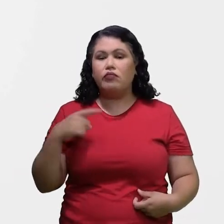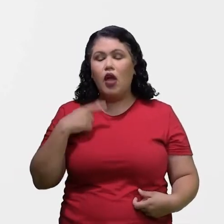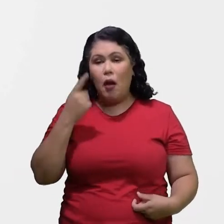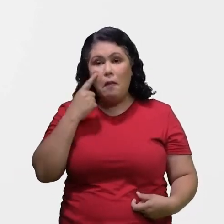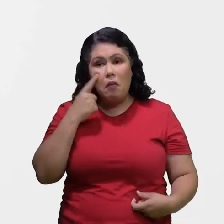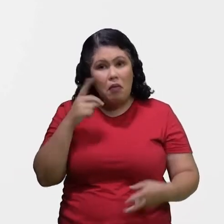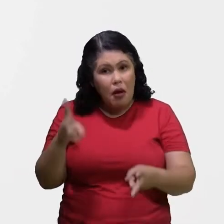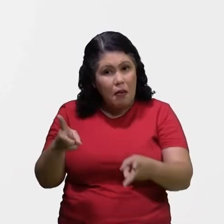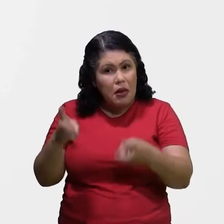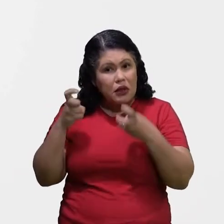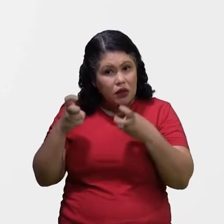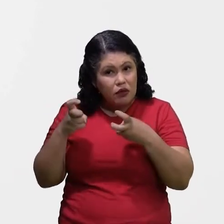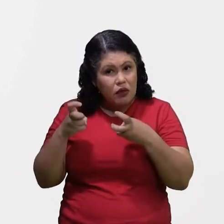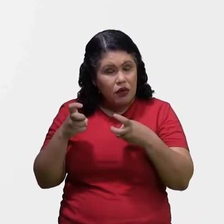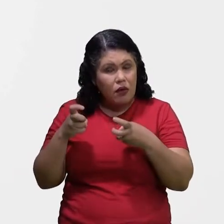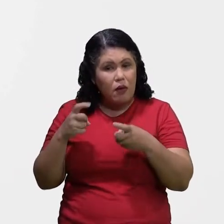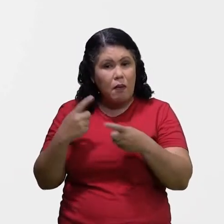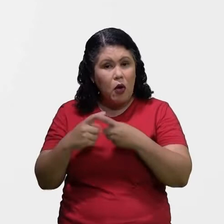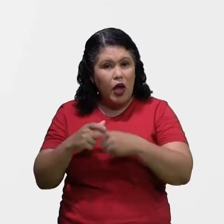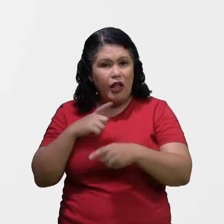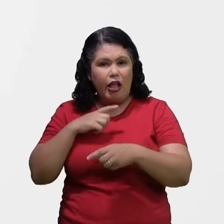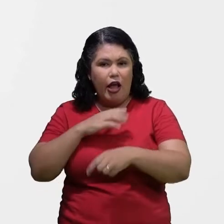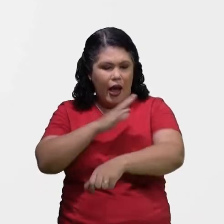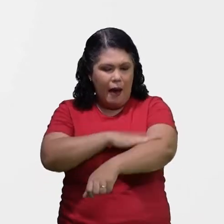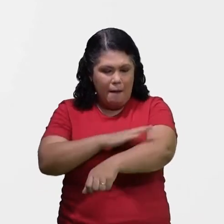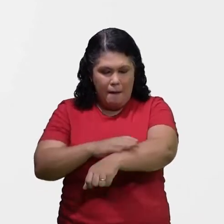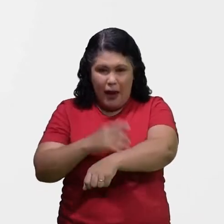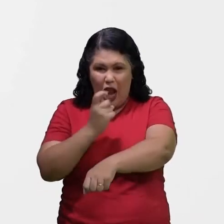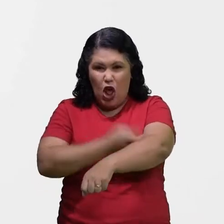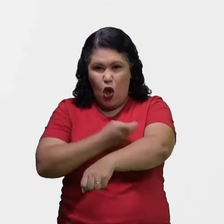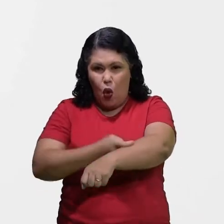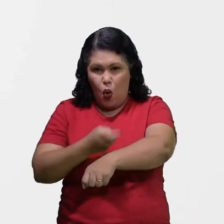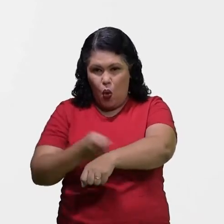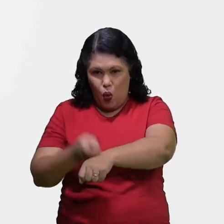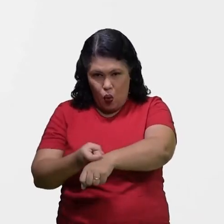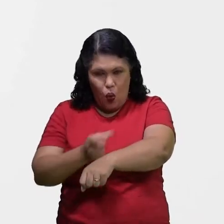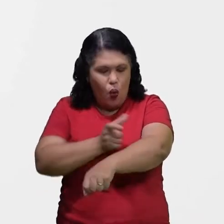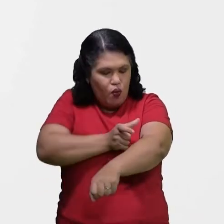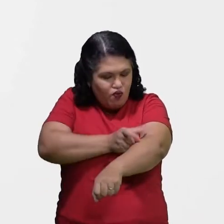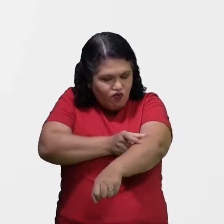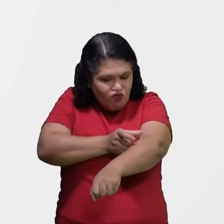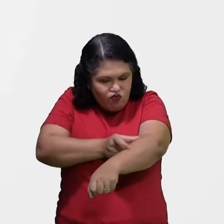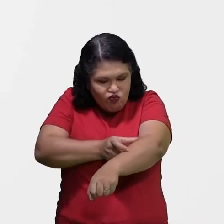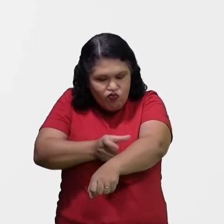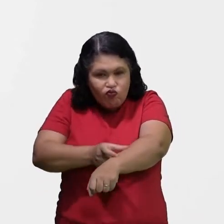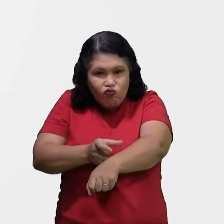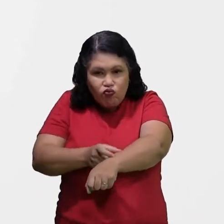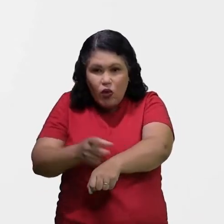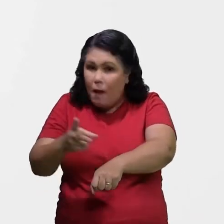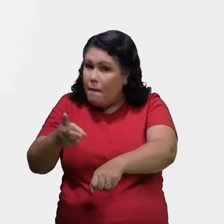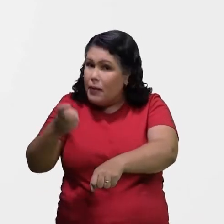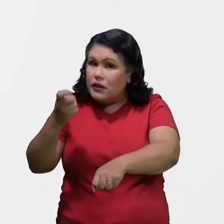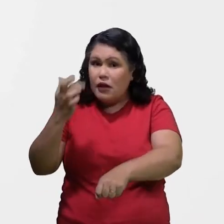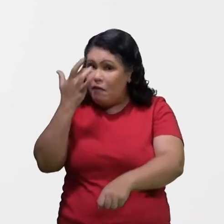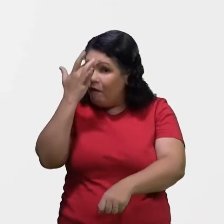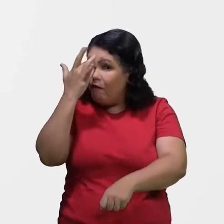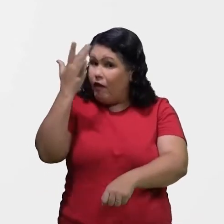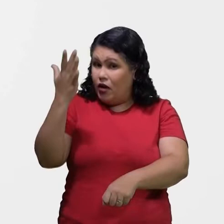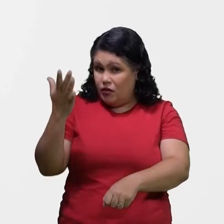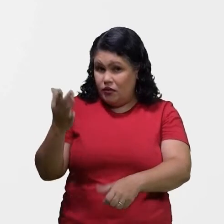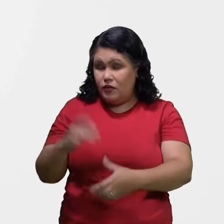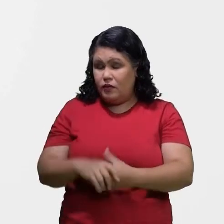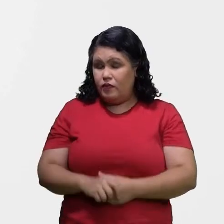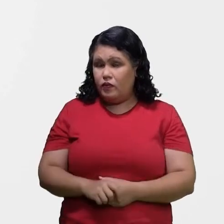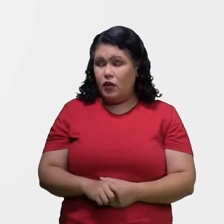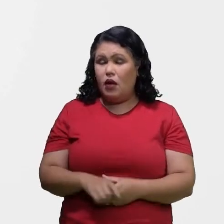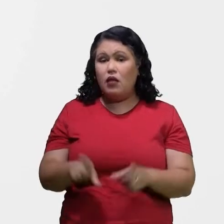conseguem perceber sim. É bem claro no revestimento desses répteis você perceber essa característica. Pode ter